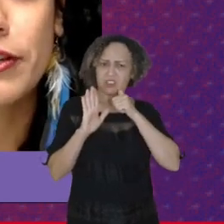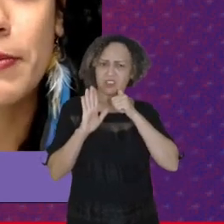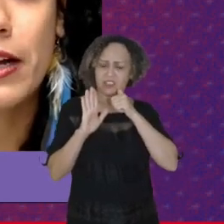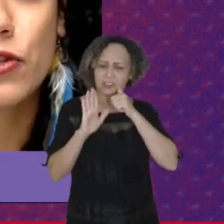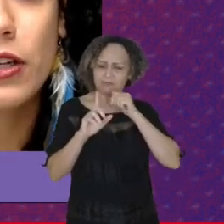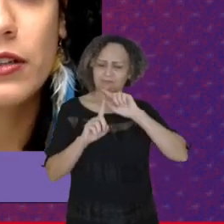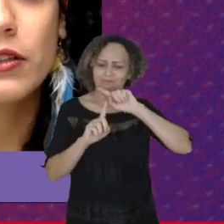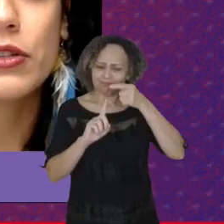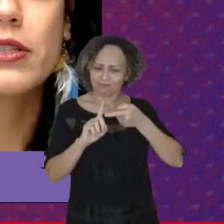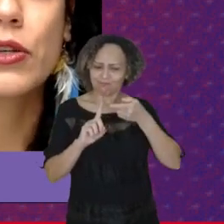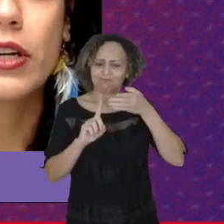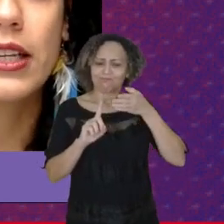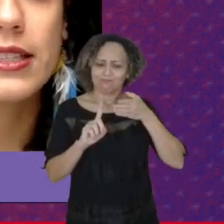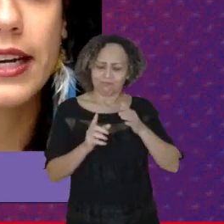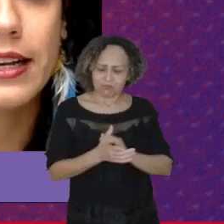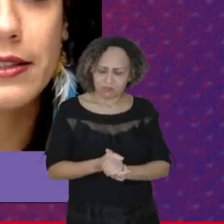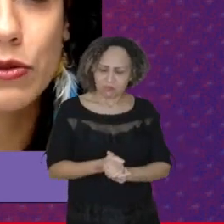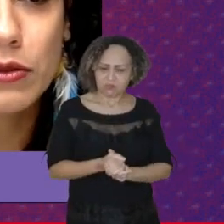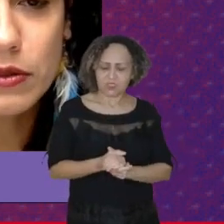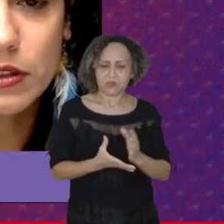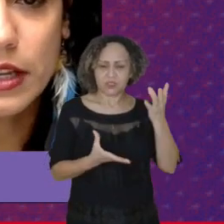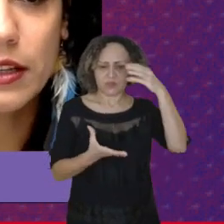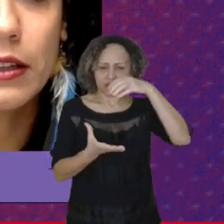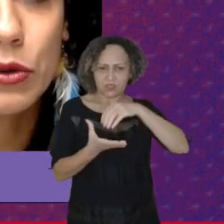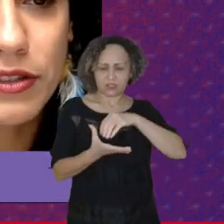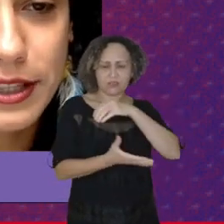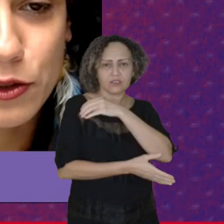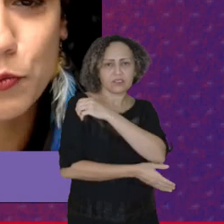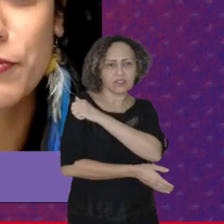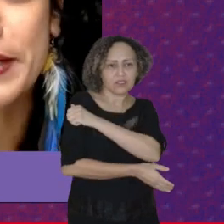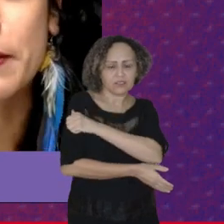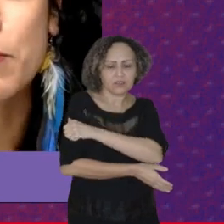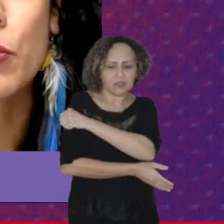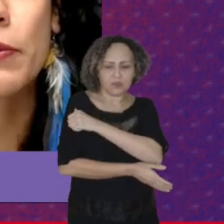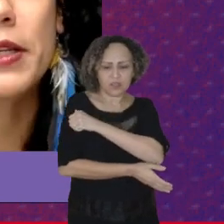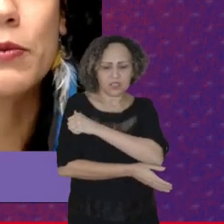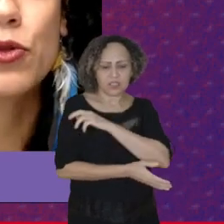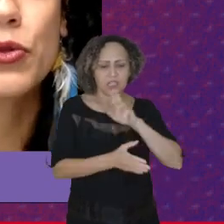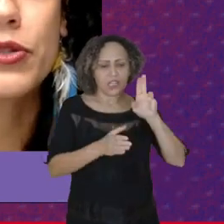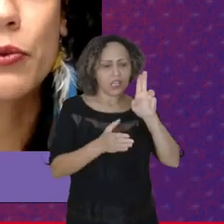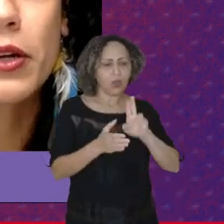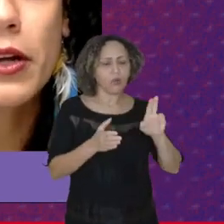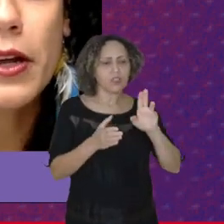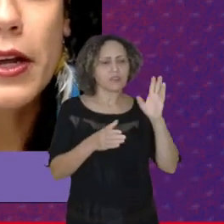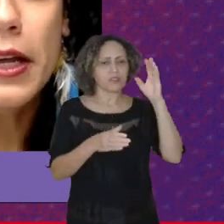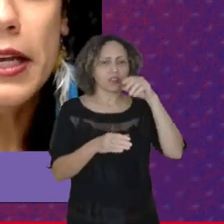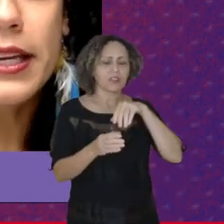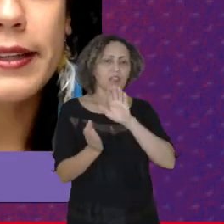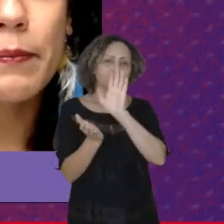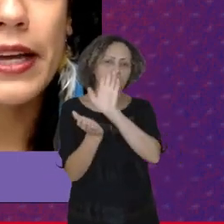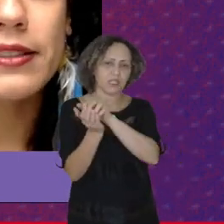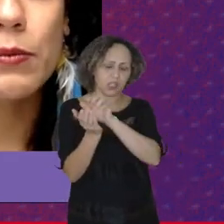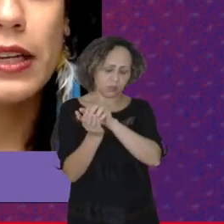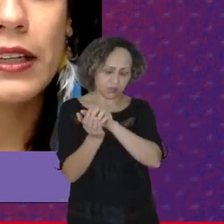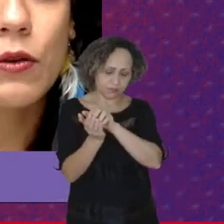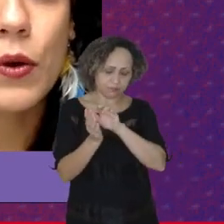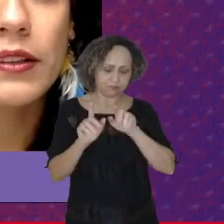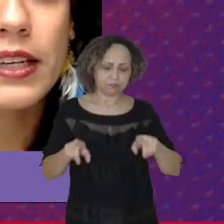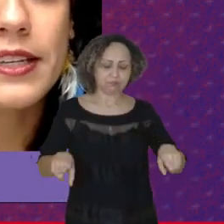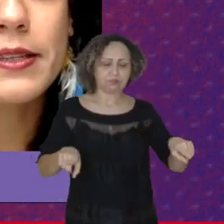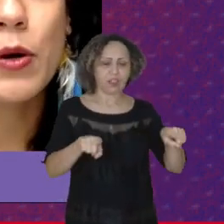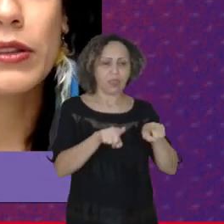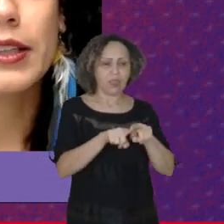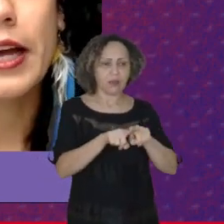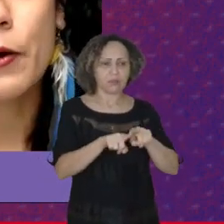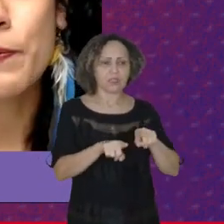na Faculdade de Enfermagem Nossa Senhora das Graças, né, da Universidade de Pernambuco, a mesma instituição. E também estamos